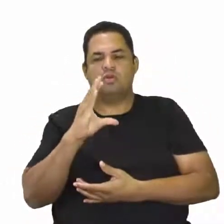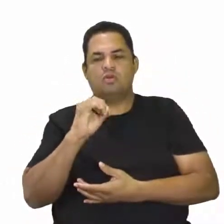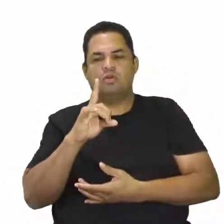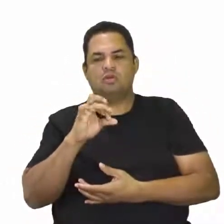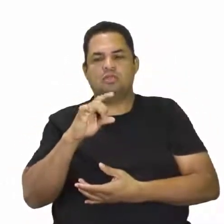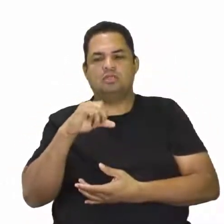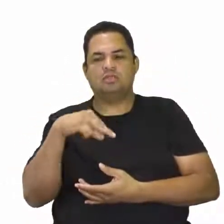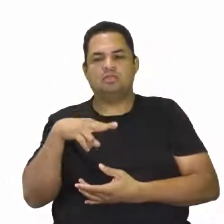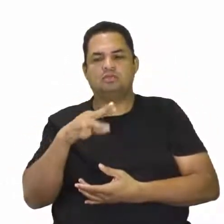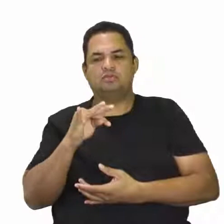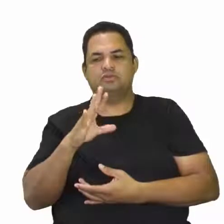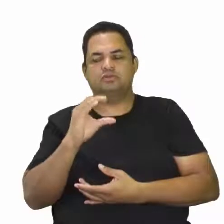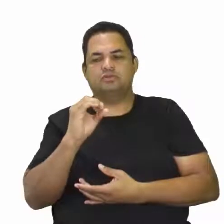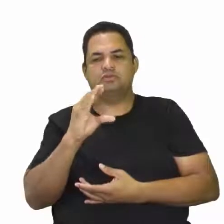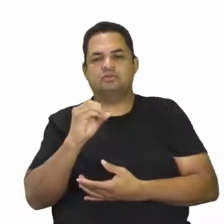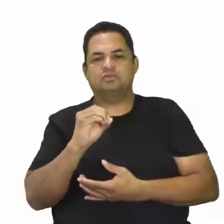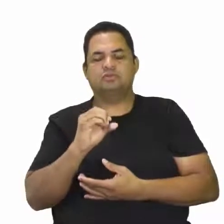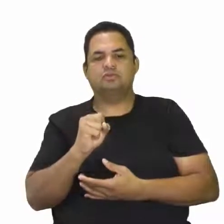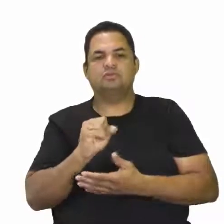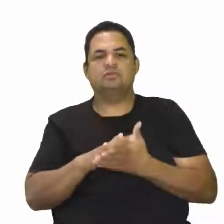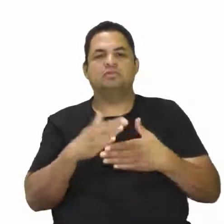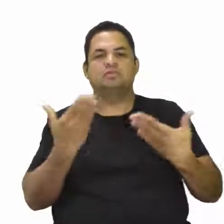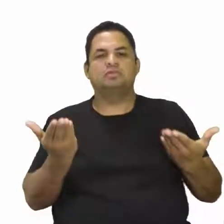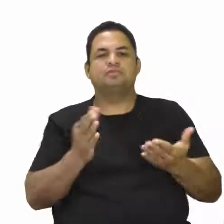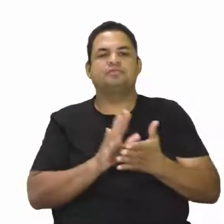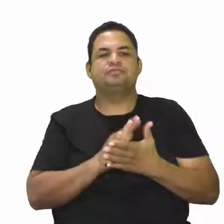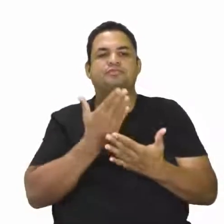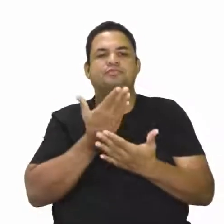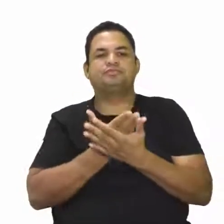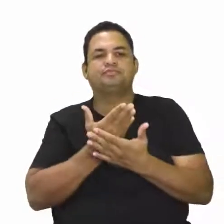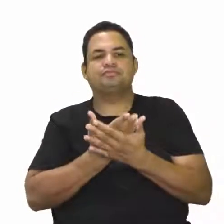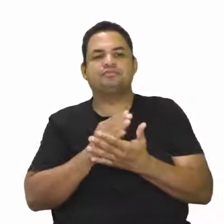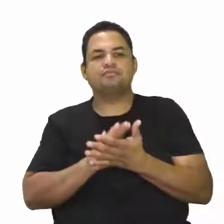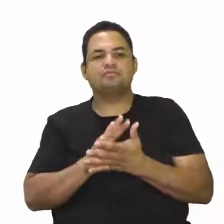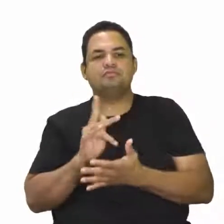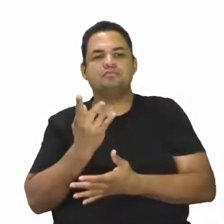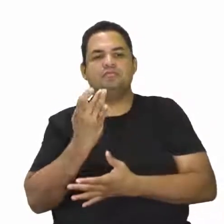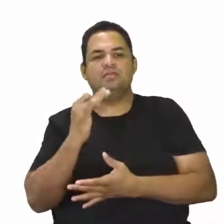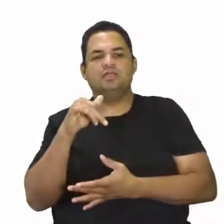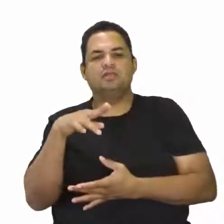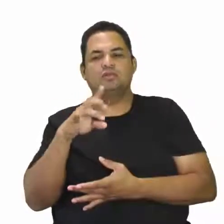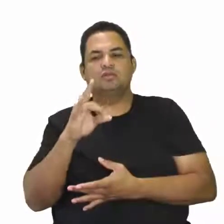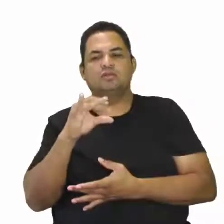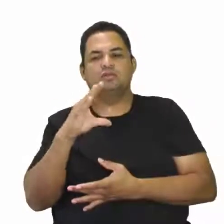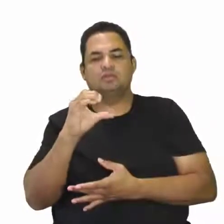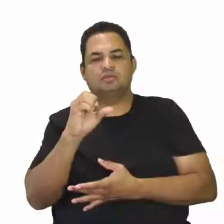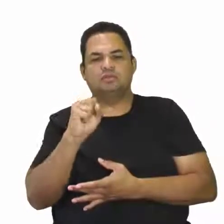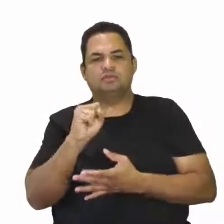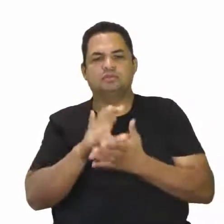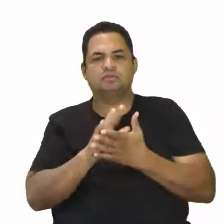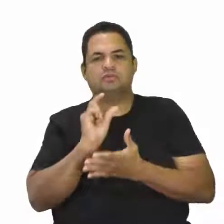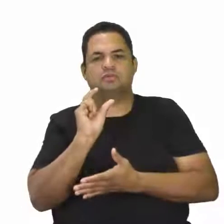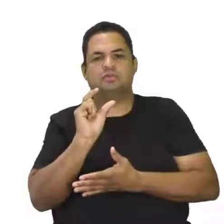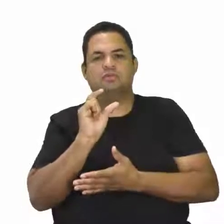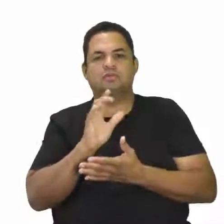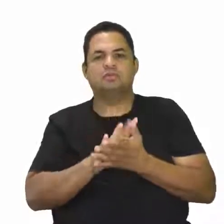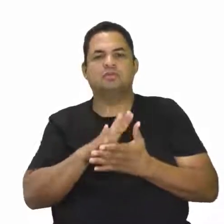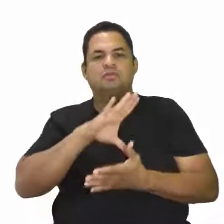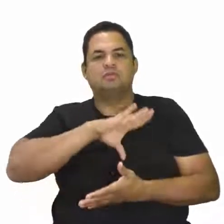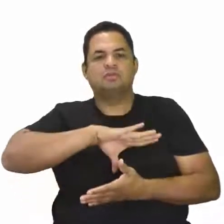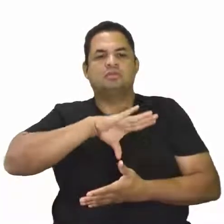falsos amigos, onde nós estudamos os heterotônicos, Que são palavras que